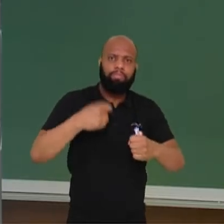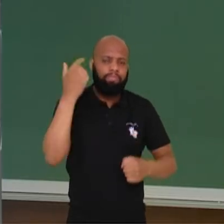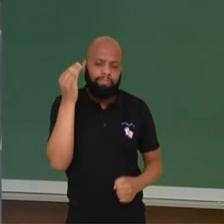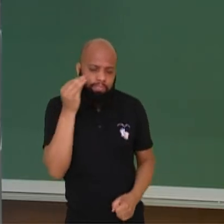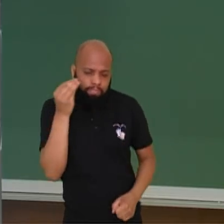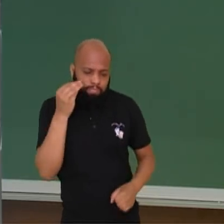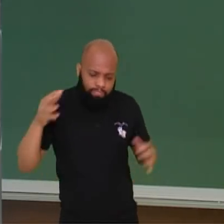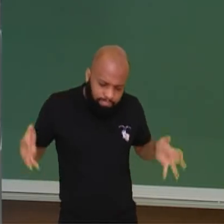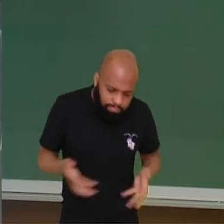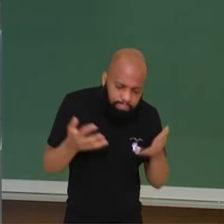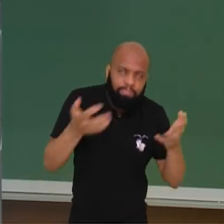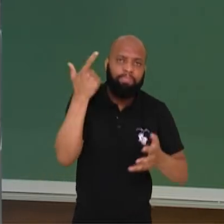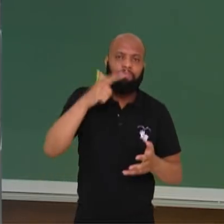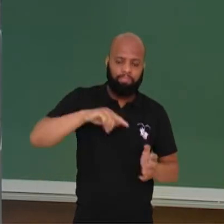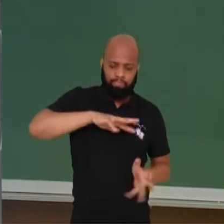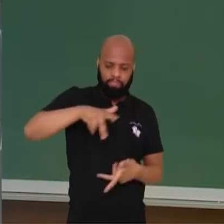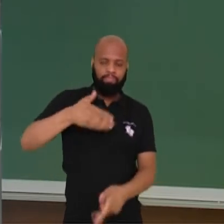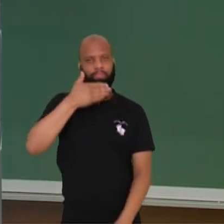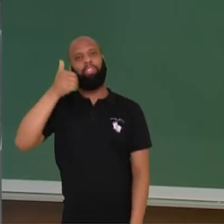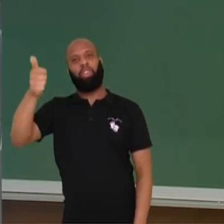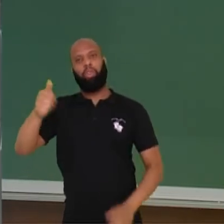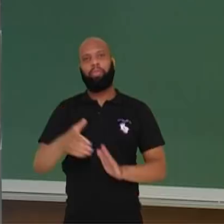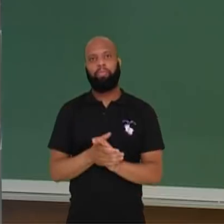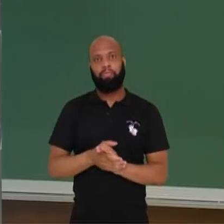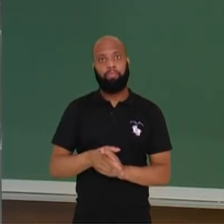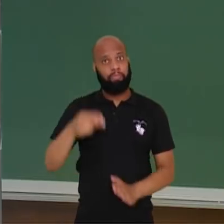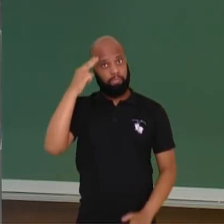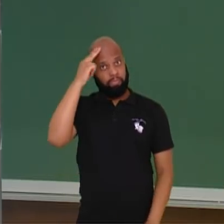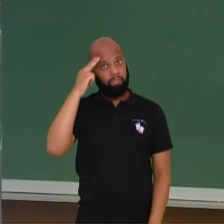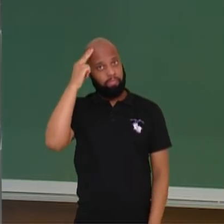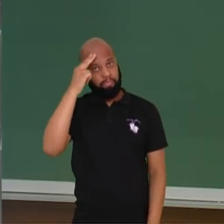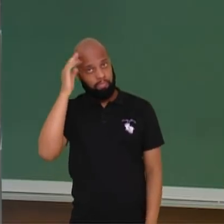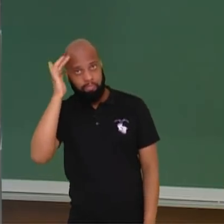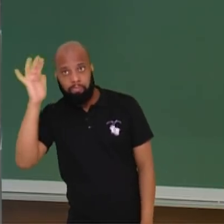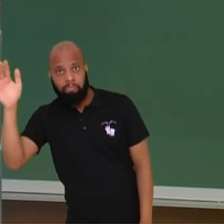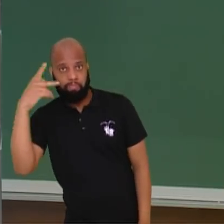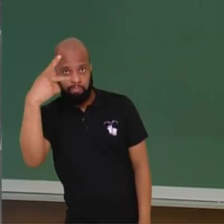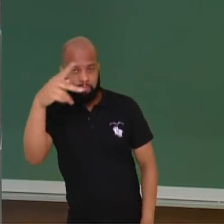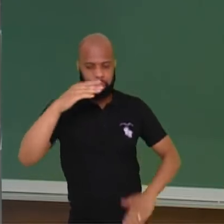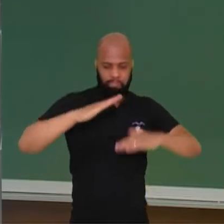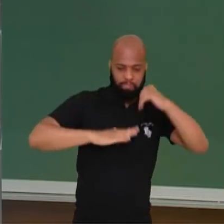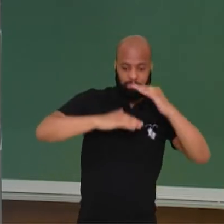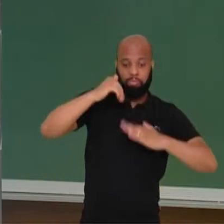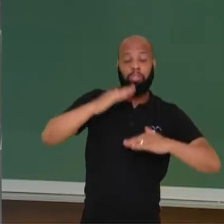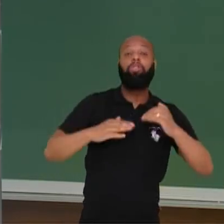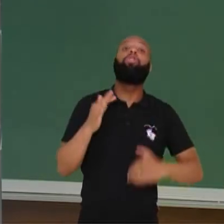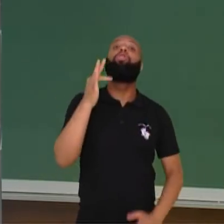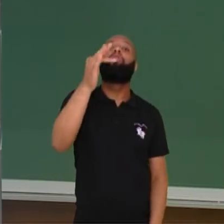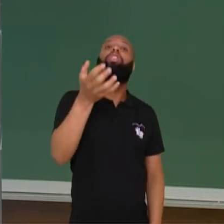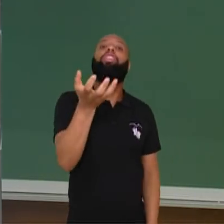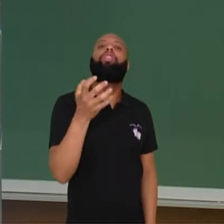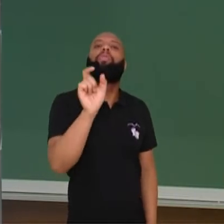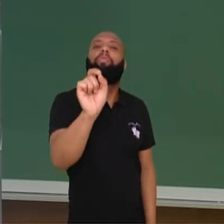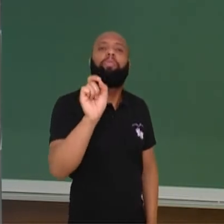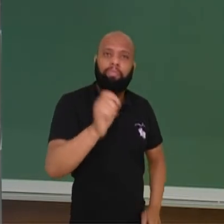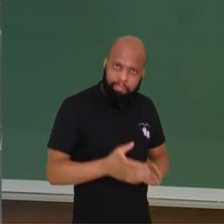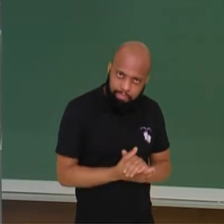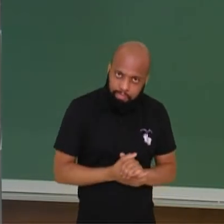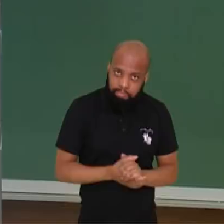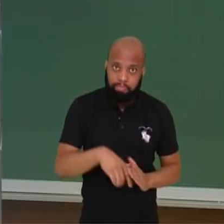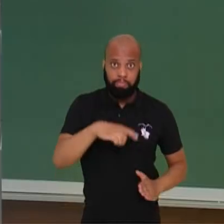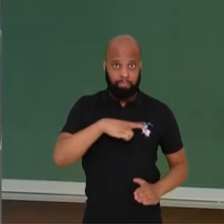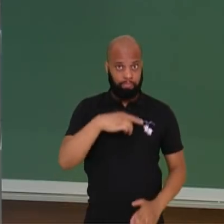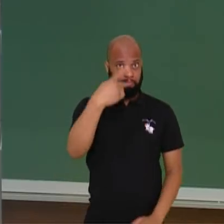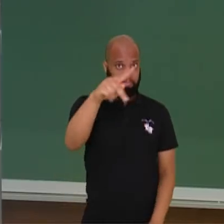que gostaríamos que ele fosse. Entre o seu sonho profissional, aquilo que você quer fazer na sua vida adulta, entre